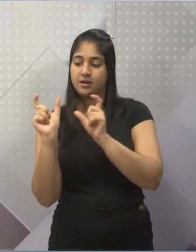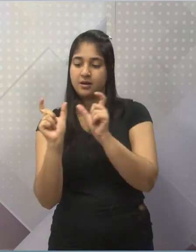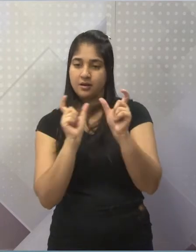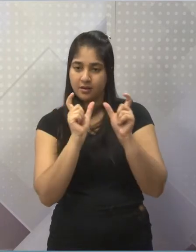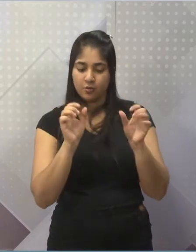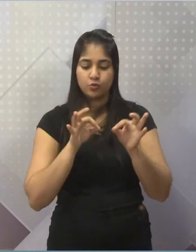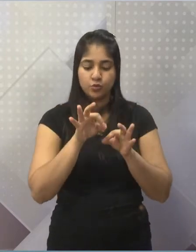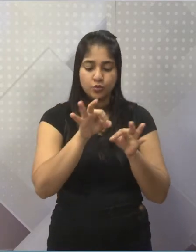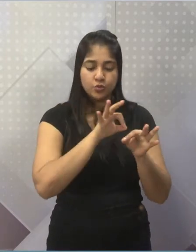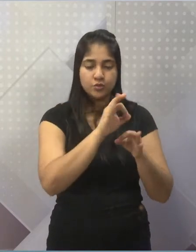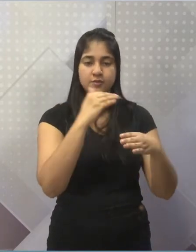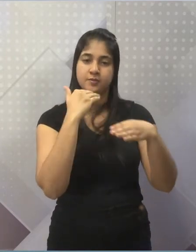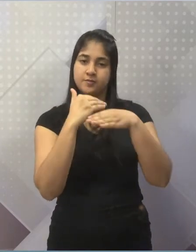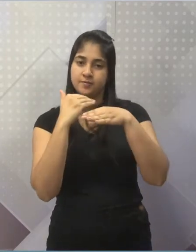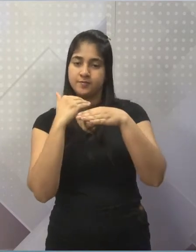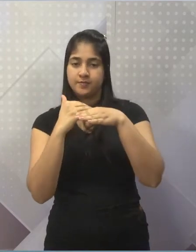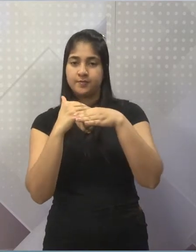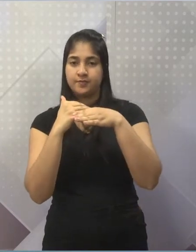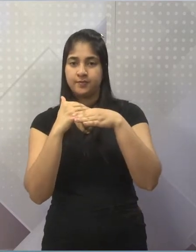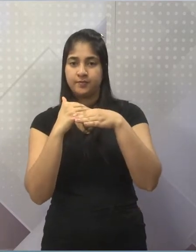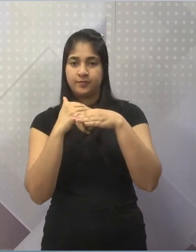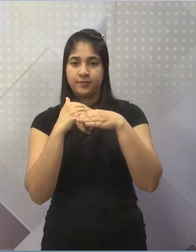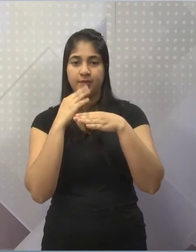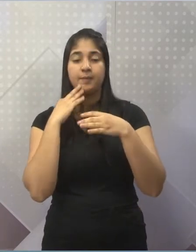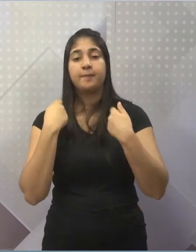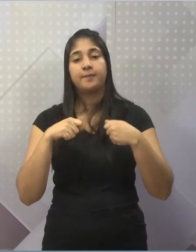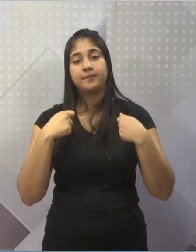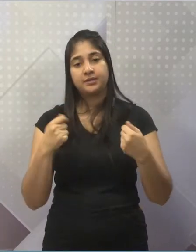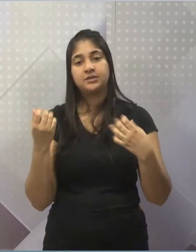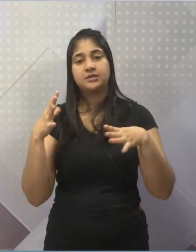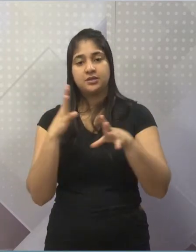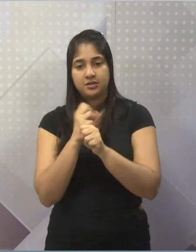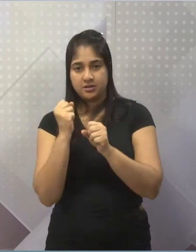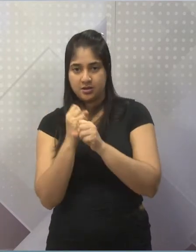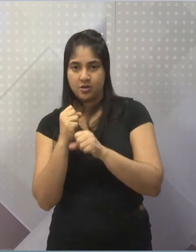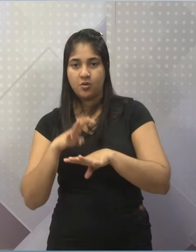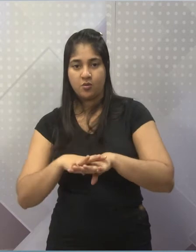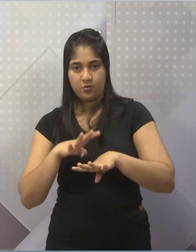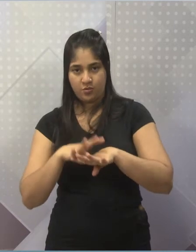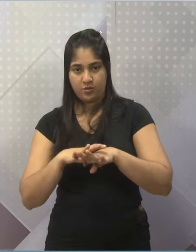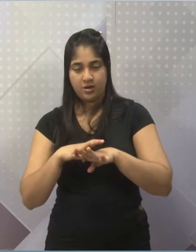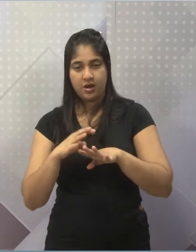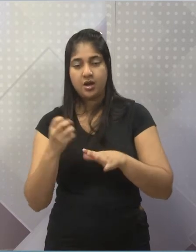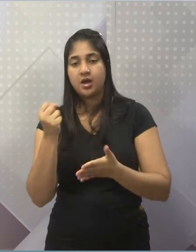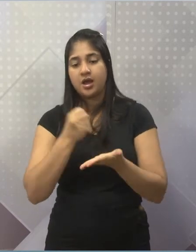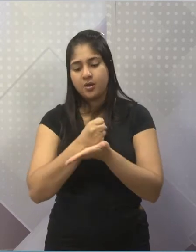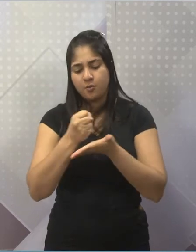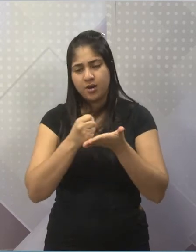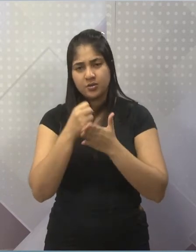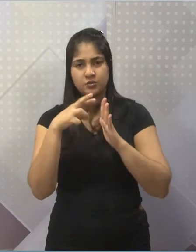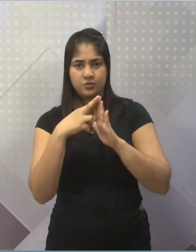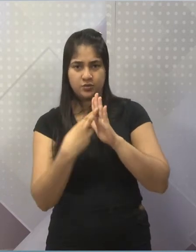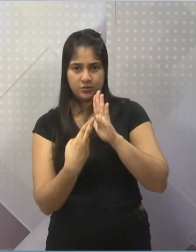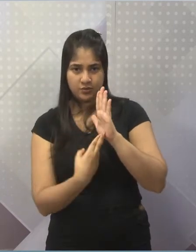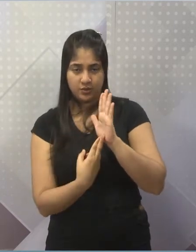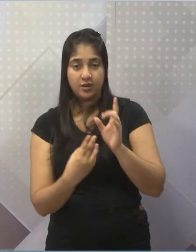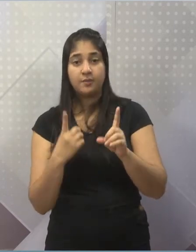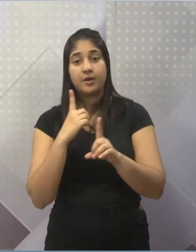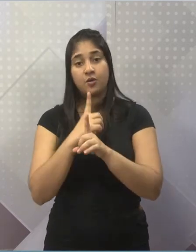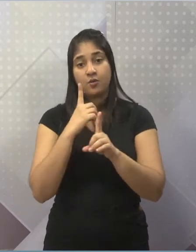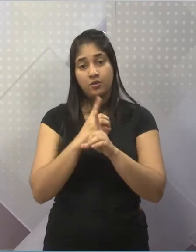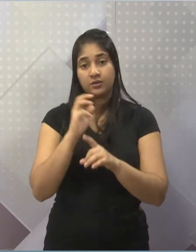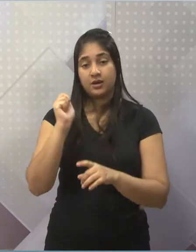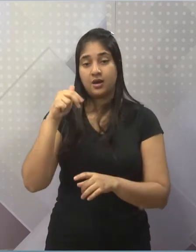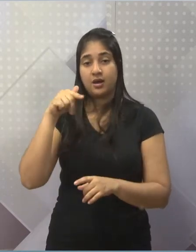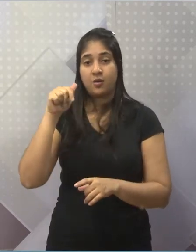realmente proporcionais, a gente calcula fazendo a propriedade fundamental. Encontra a equação